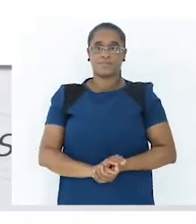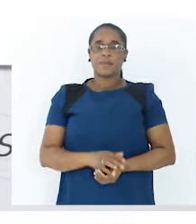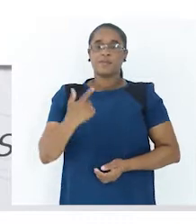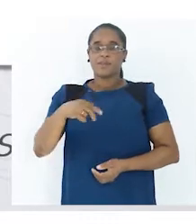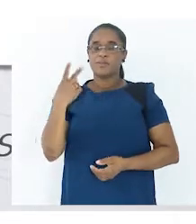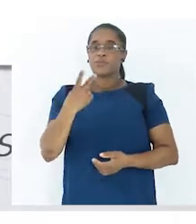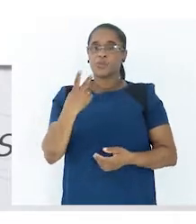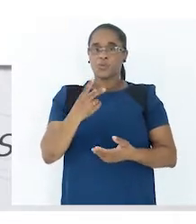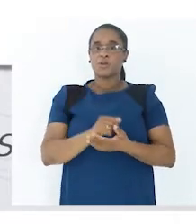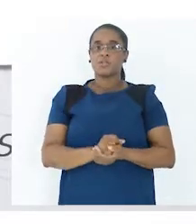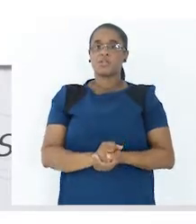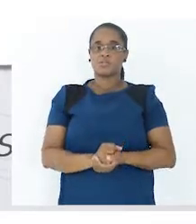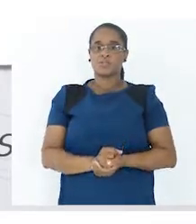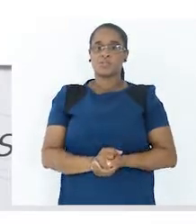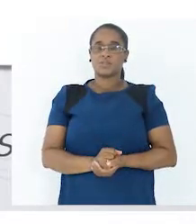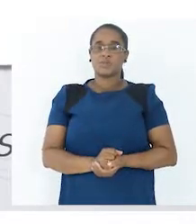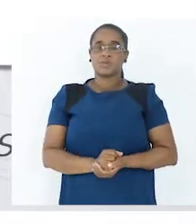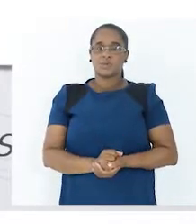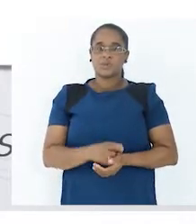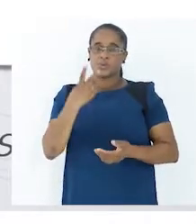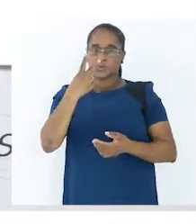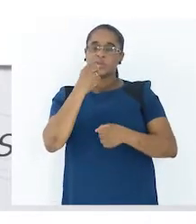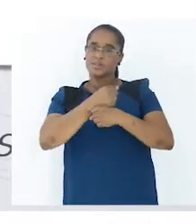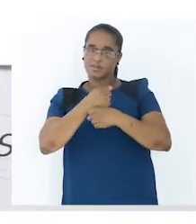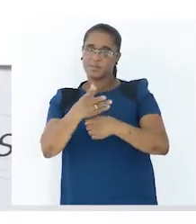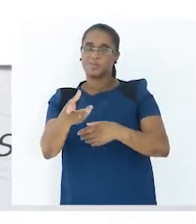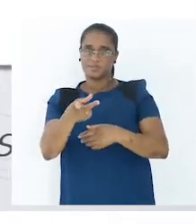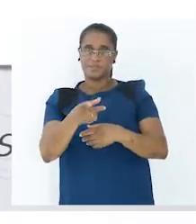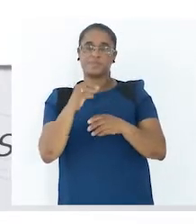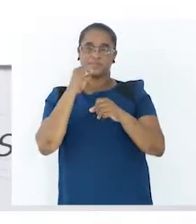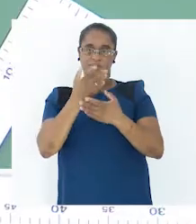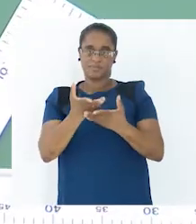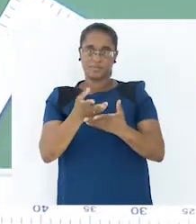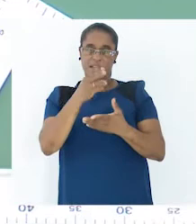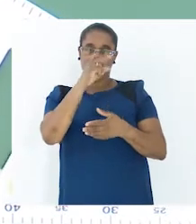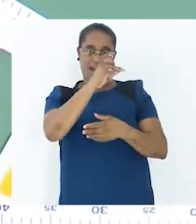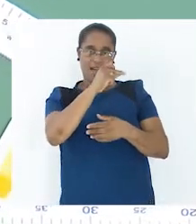Temos duas sugestões de exercício. Na linha A,